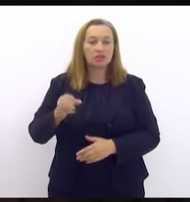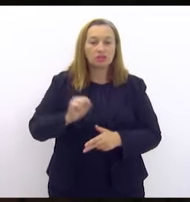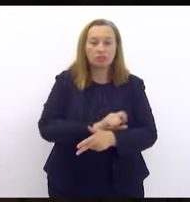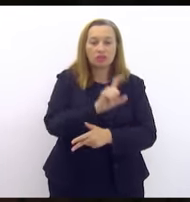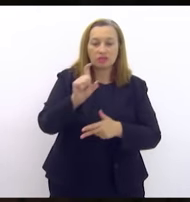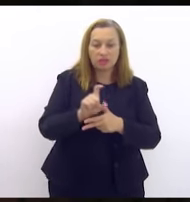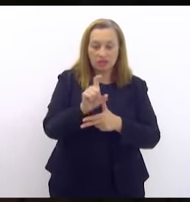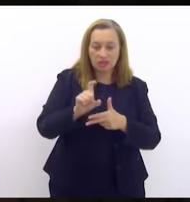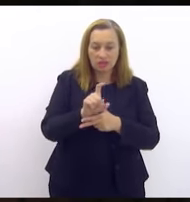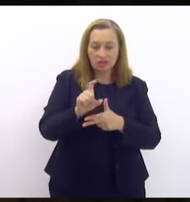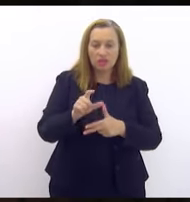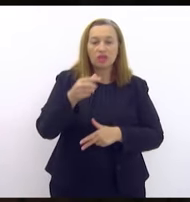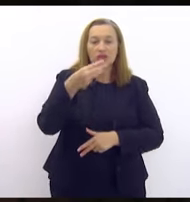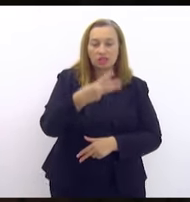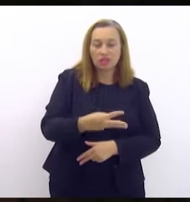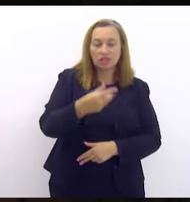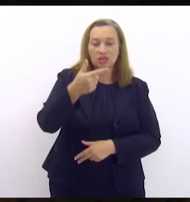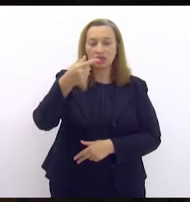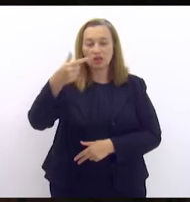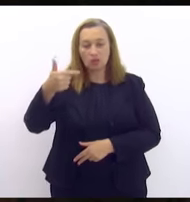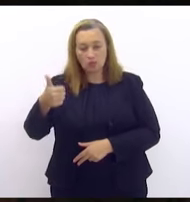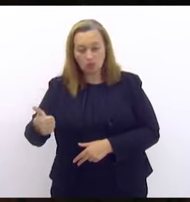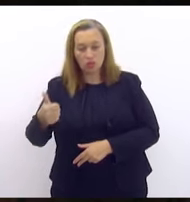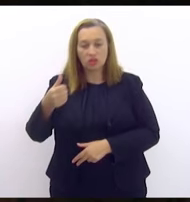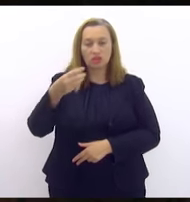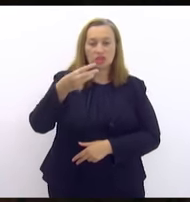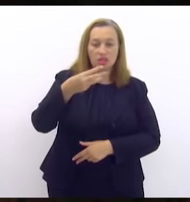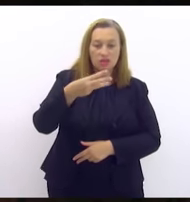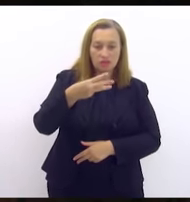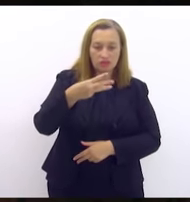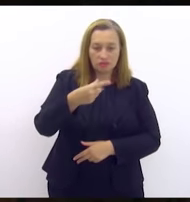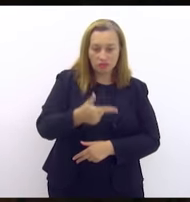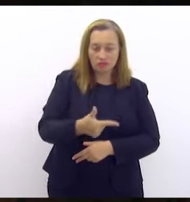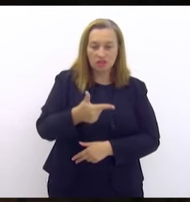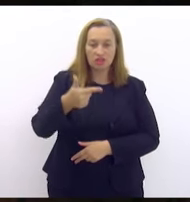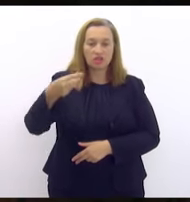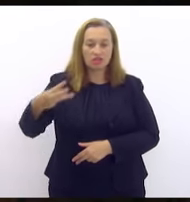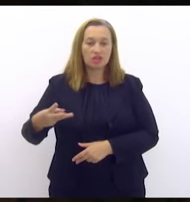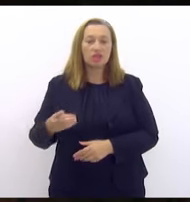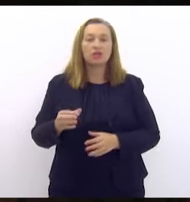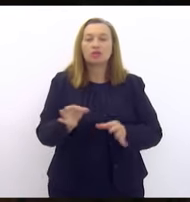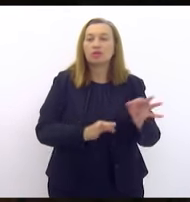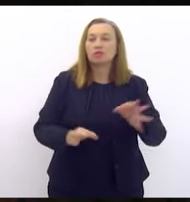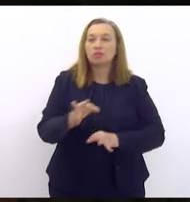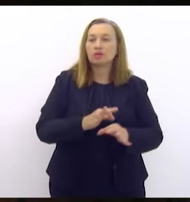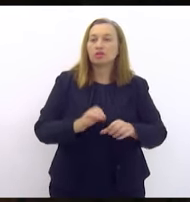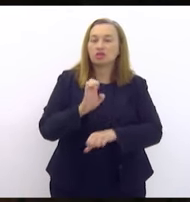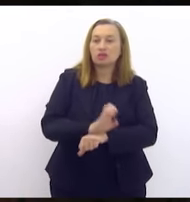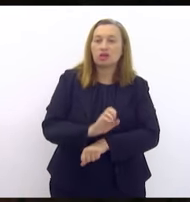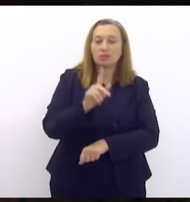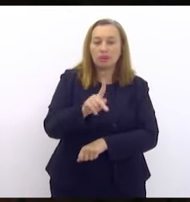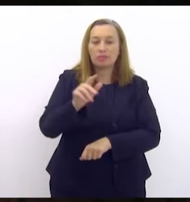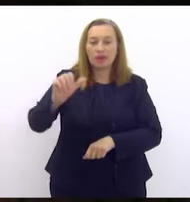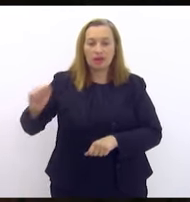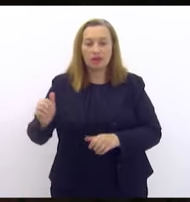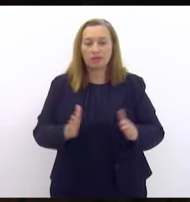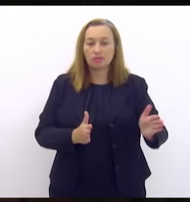Executivo, mensagem número 31 de 23, que institui o Plano Plurianual do Estado do Rio de Janeiro, PPA, para o